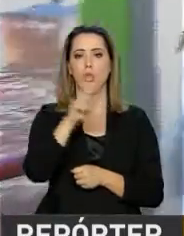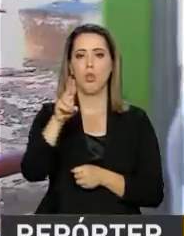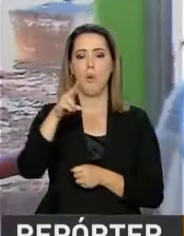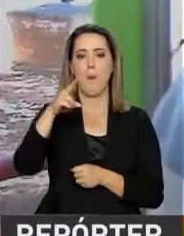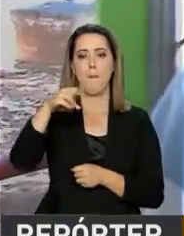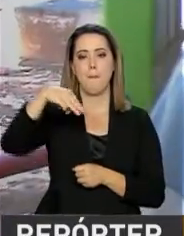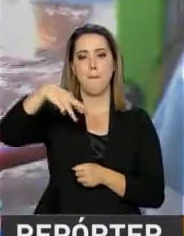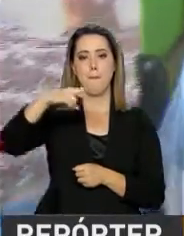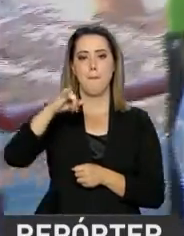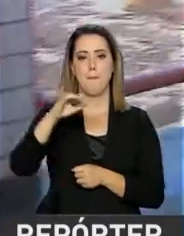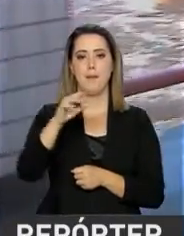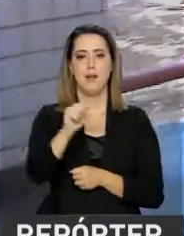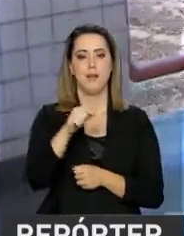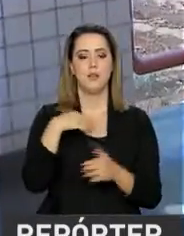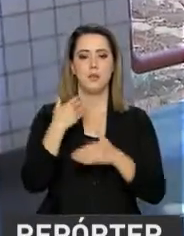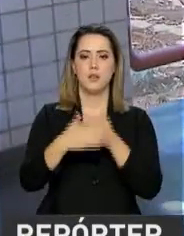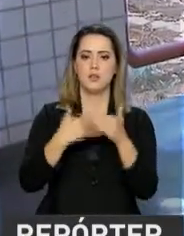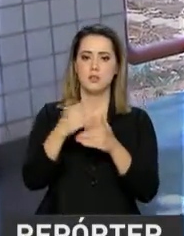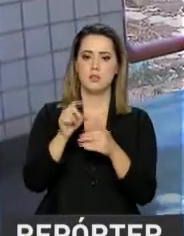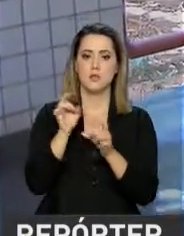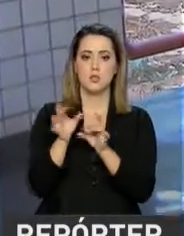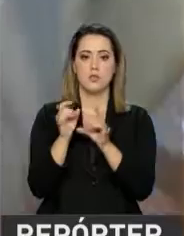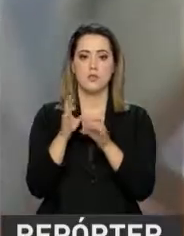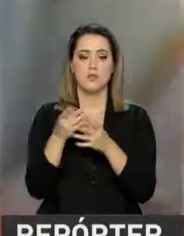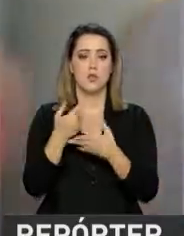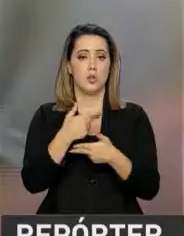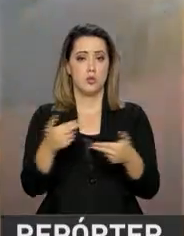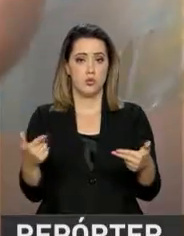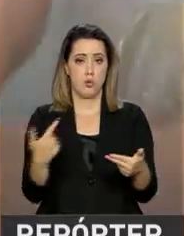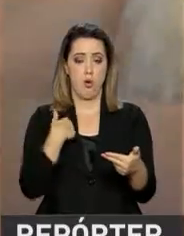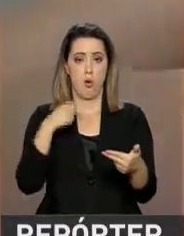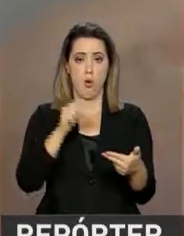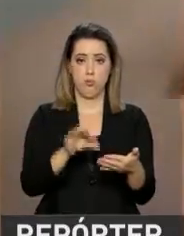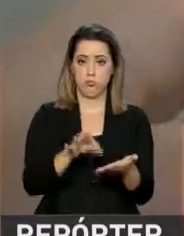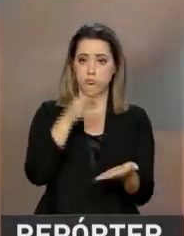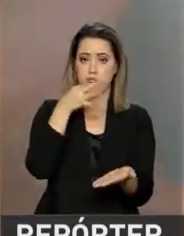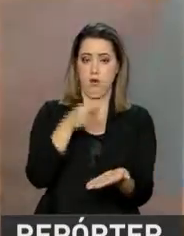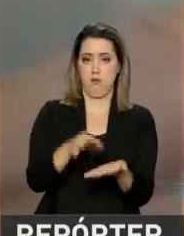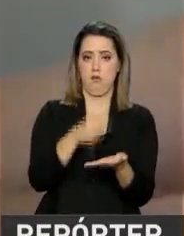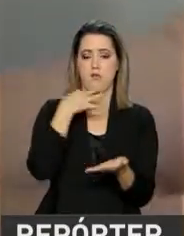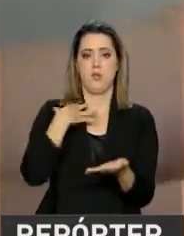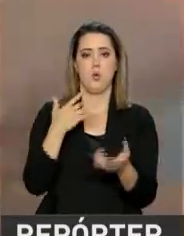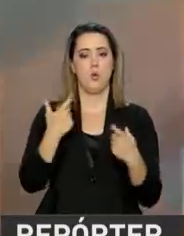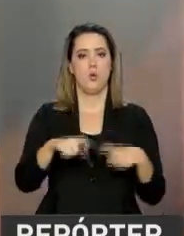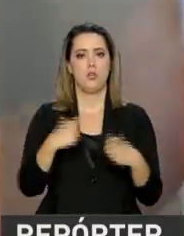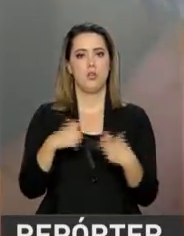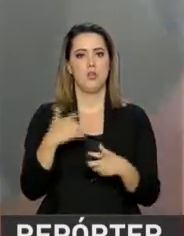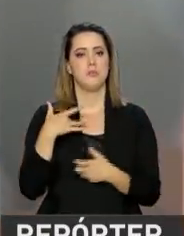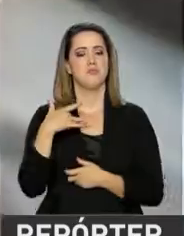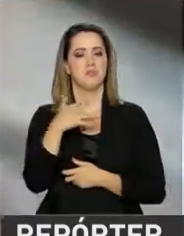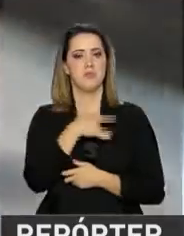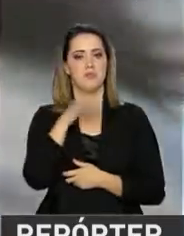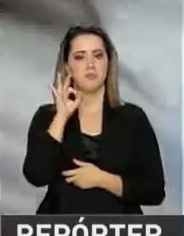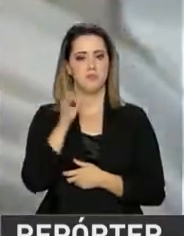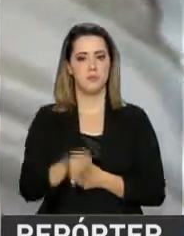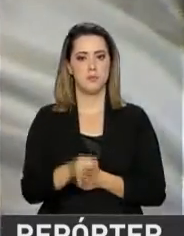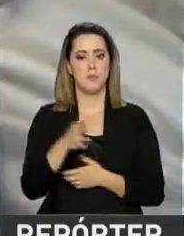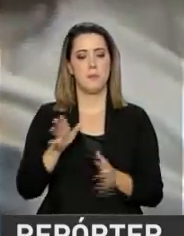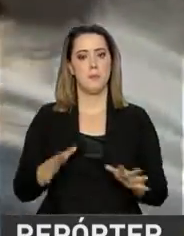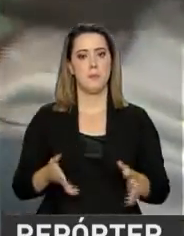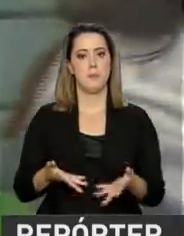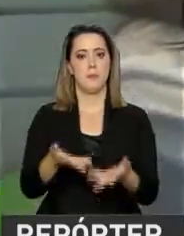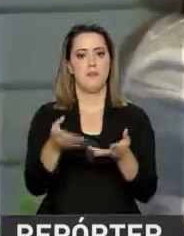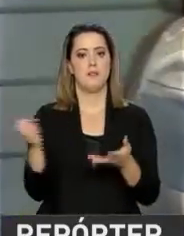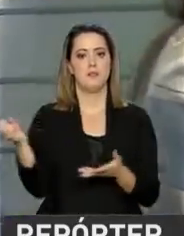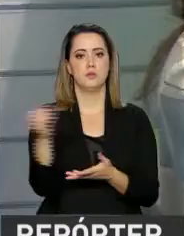transformar o negócio tradicional de venda de salgados em uma fábrica de alimentação saudável de verdade o incentivo